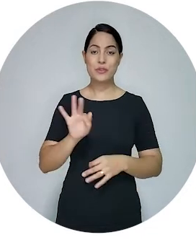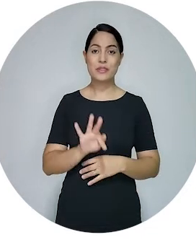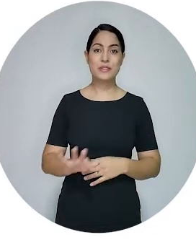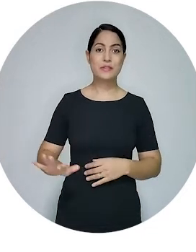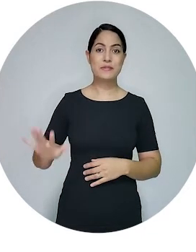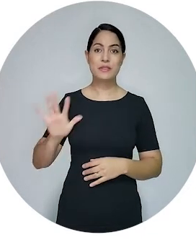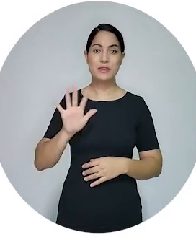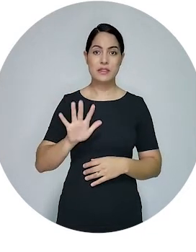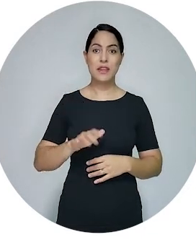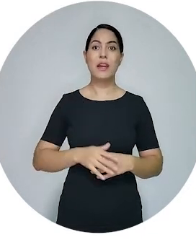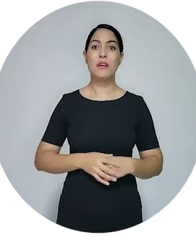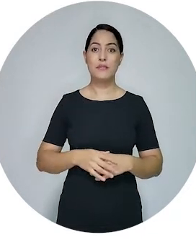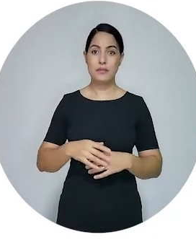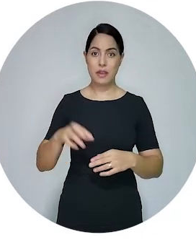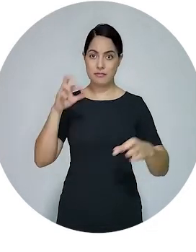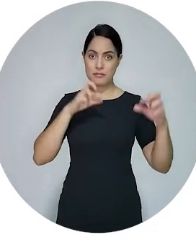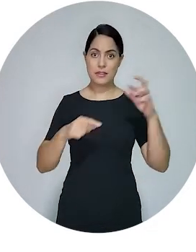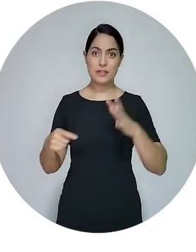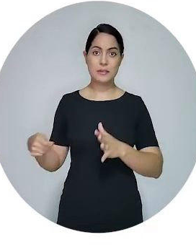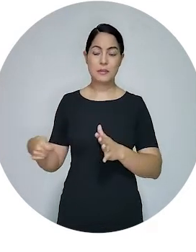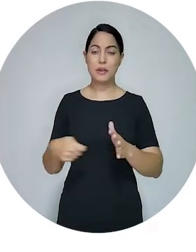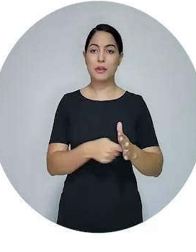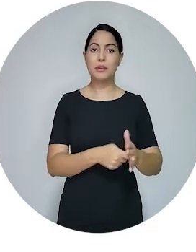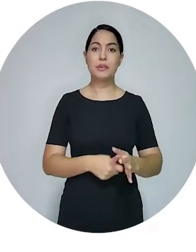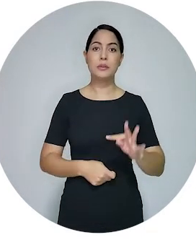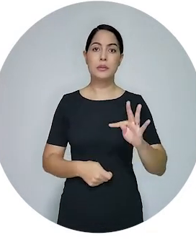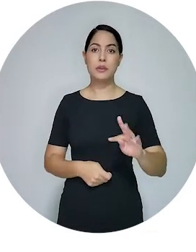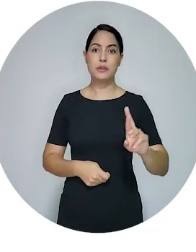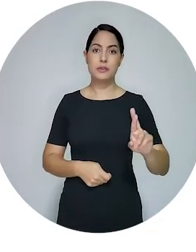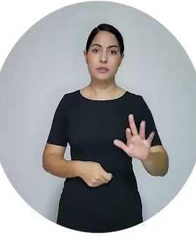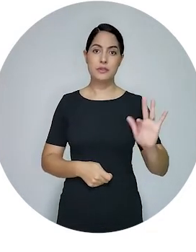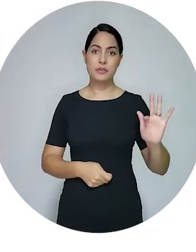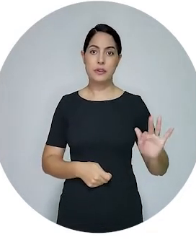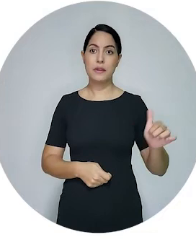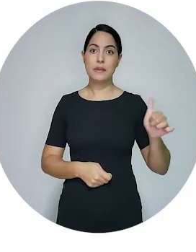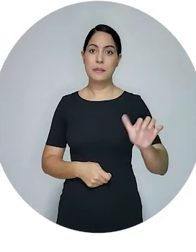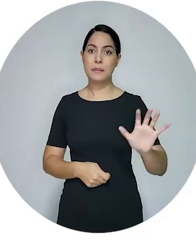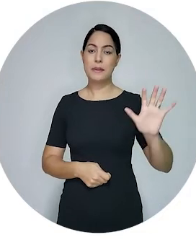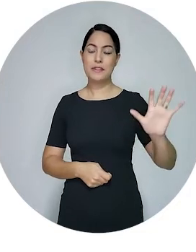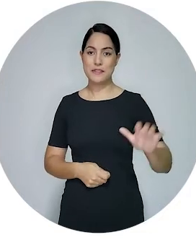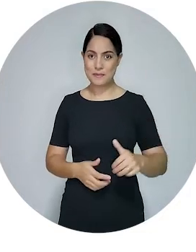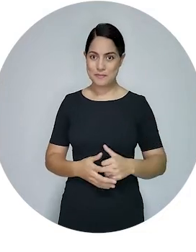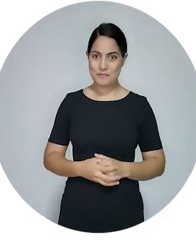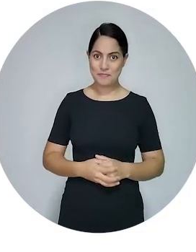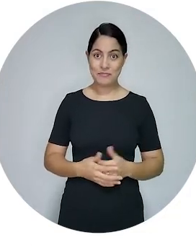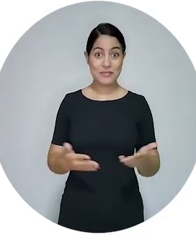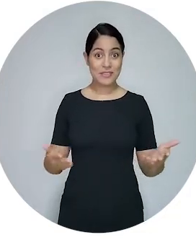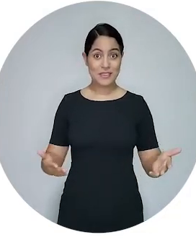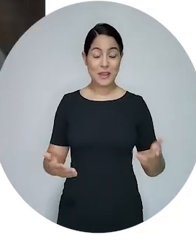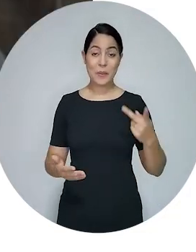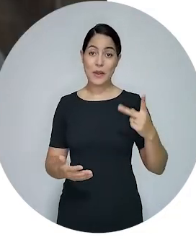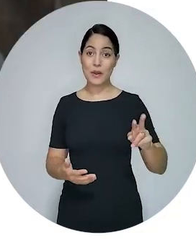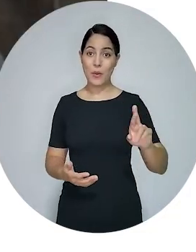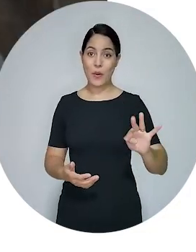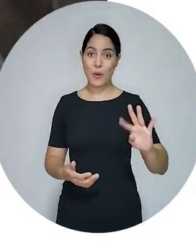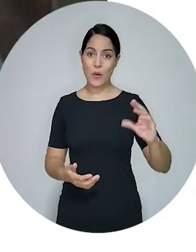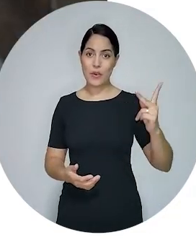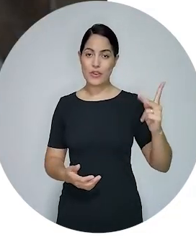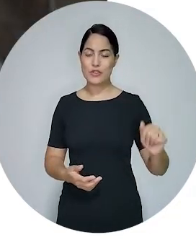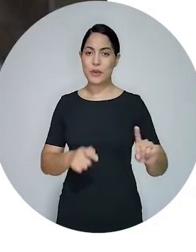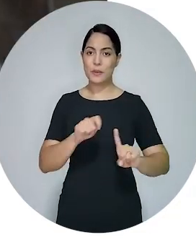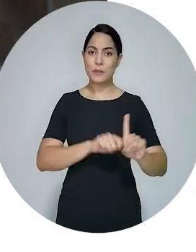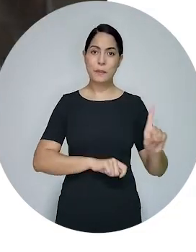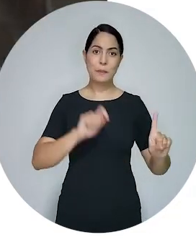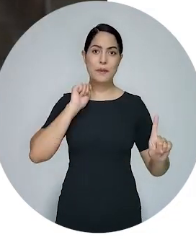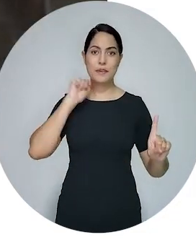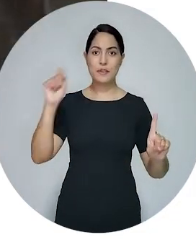juiz federal Eduardo Moraes da Rocha como desembargador federal do Tribunal Regional Federal da Primeira Região. O juiz Eduardo Moraes da